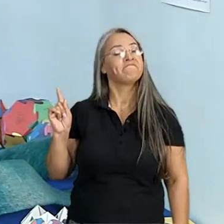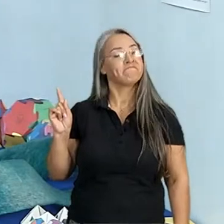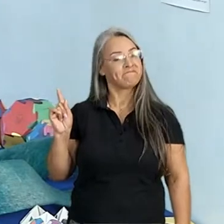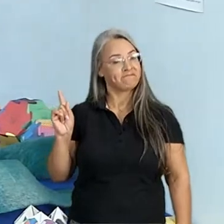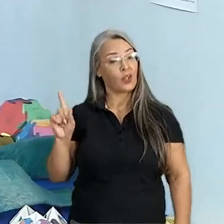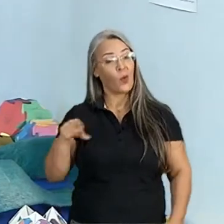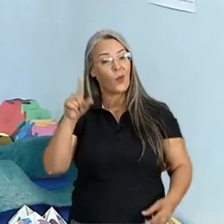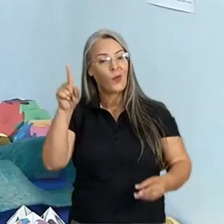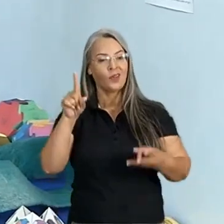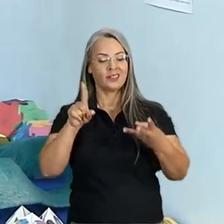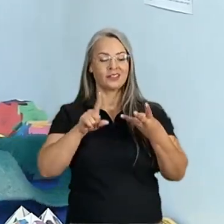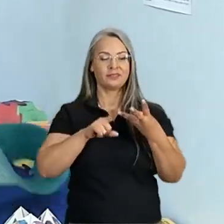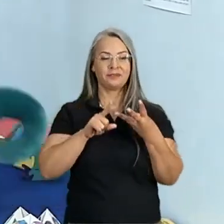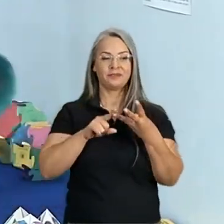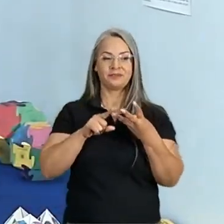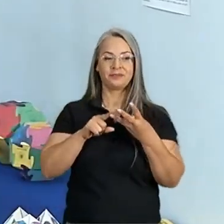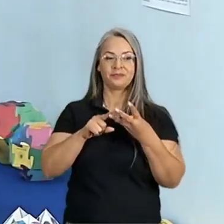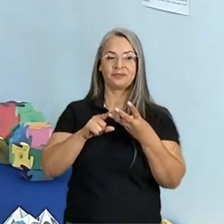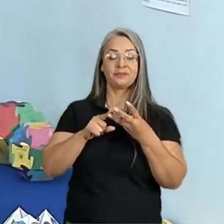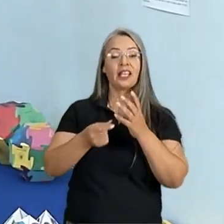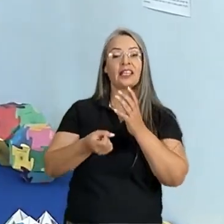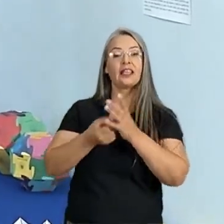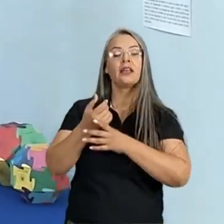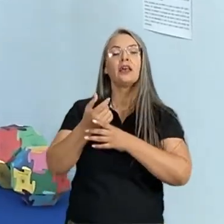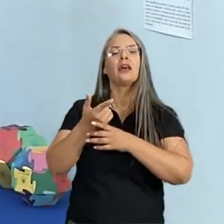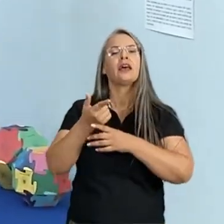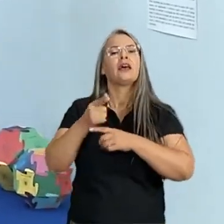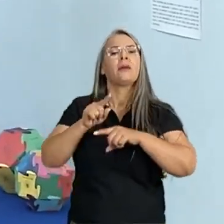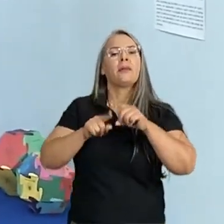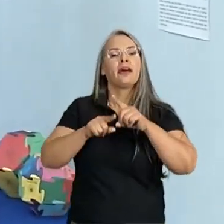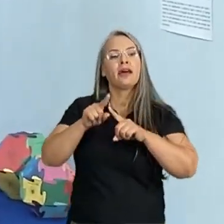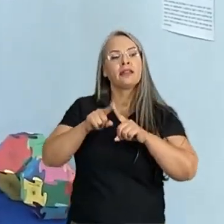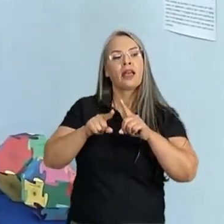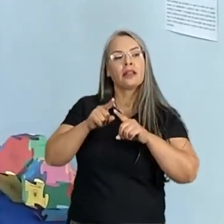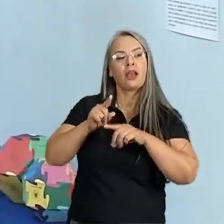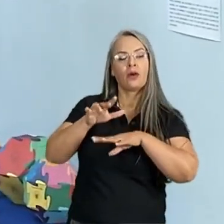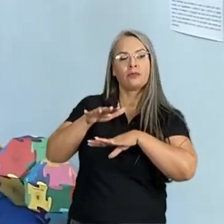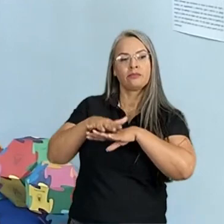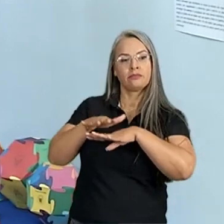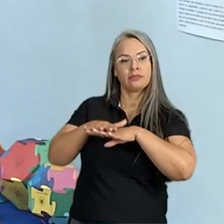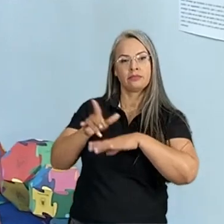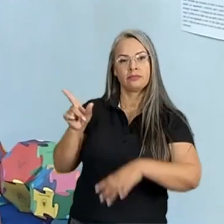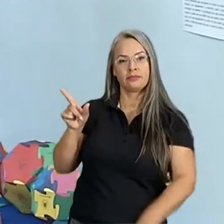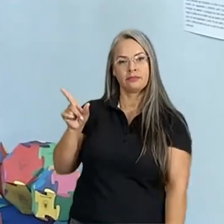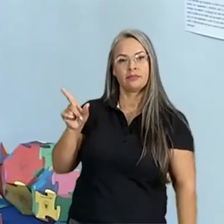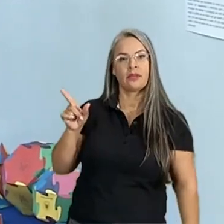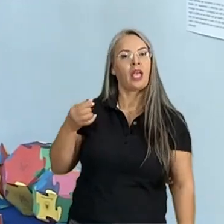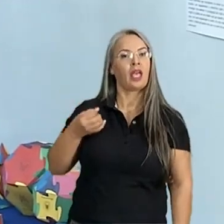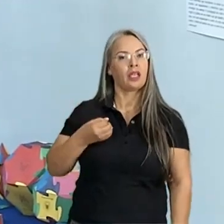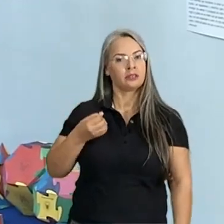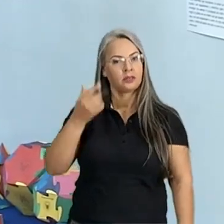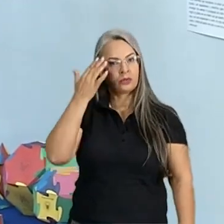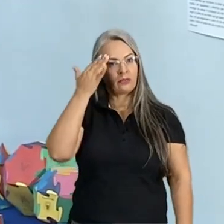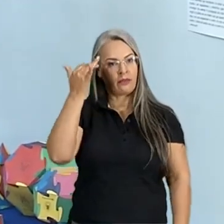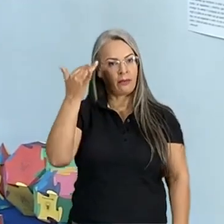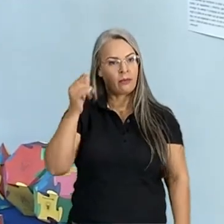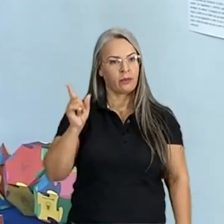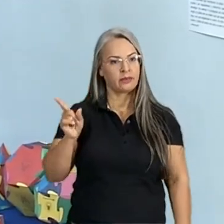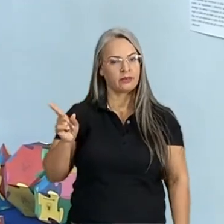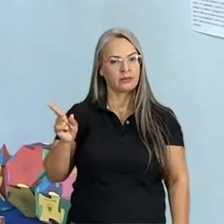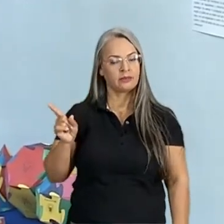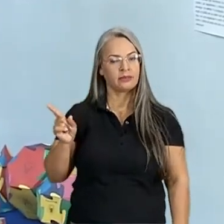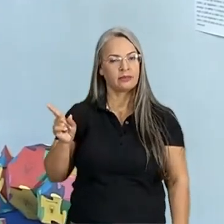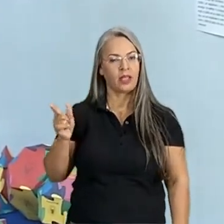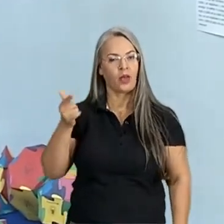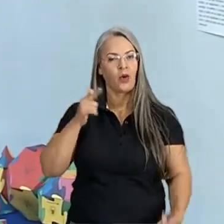de atividade é a construção de figuras matemáticas Então a gente tem aqui a faixa de móveis que é bem famosa bem conhecida essa estrutura e a gente consegue